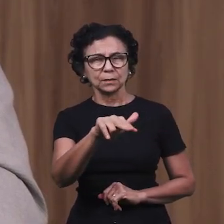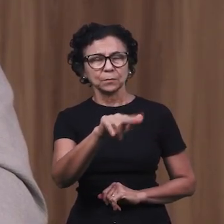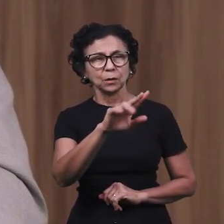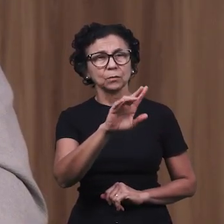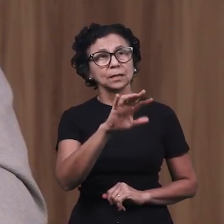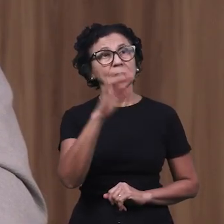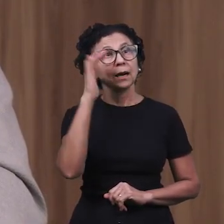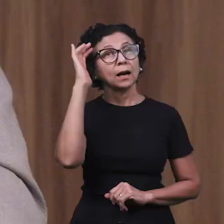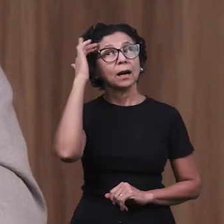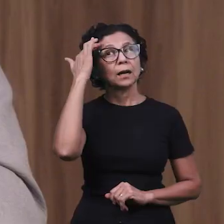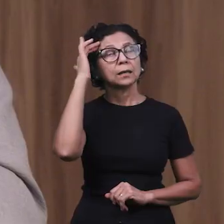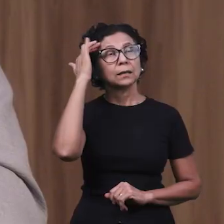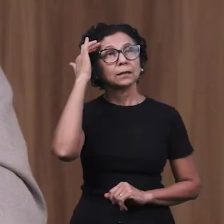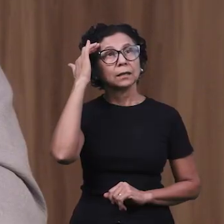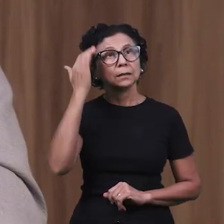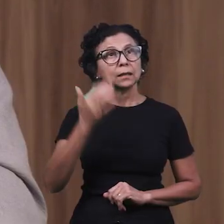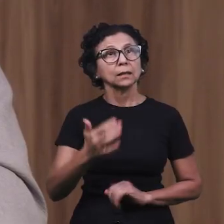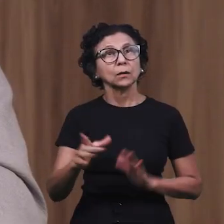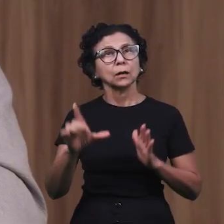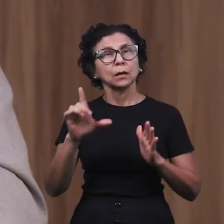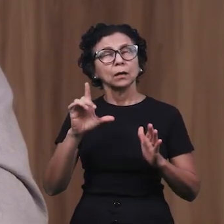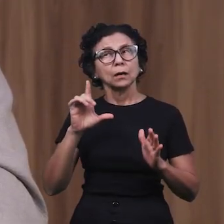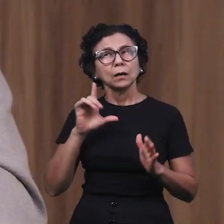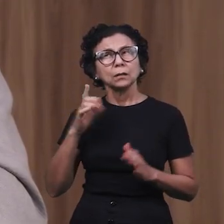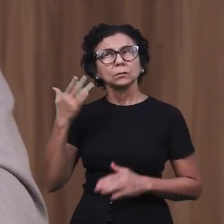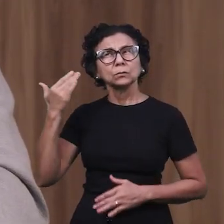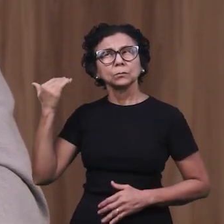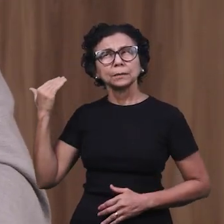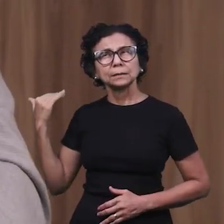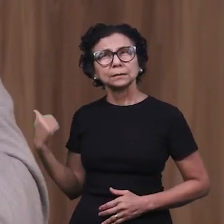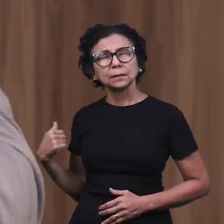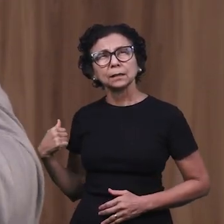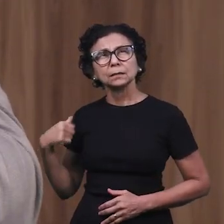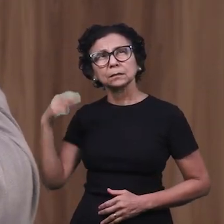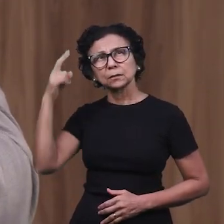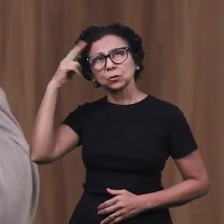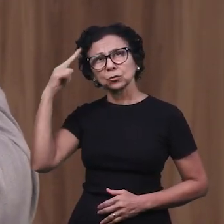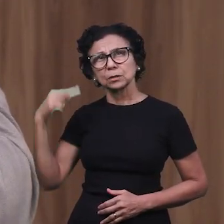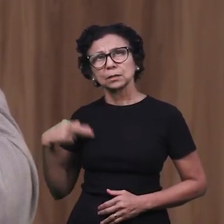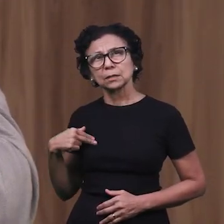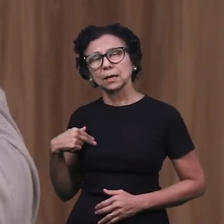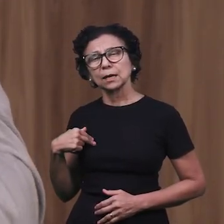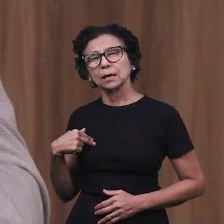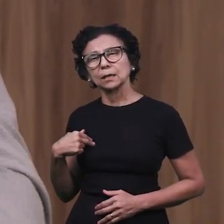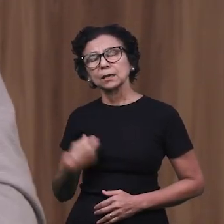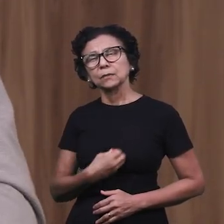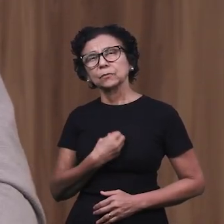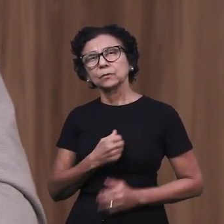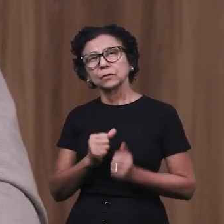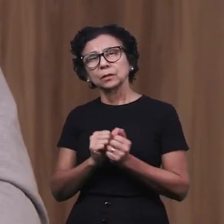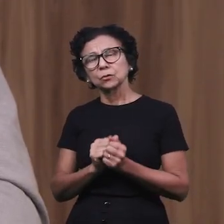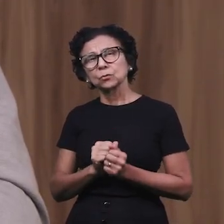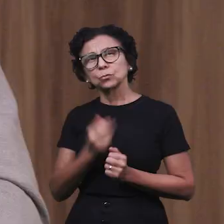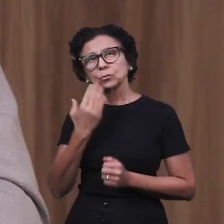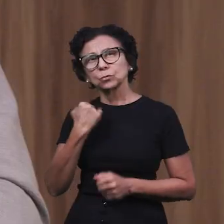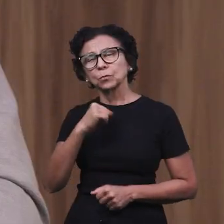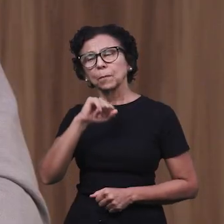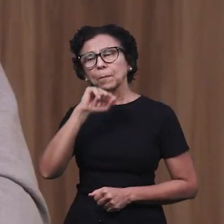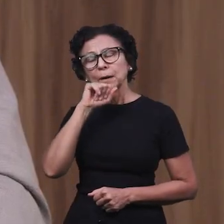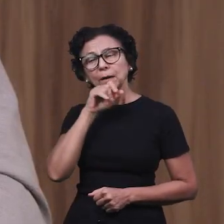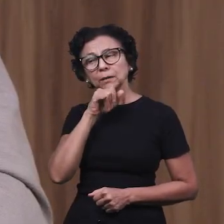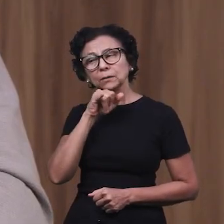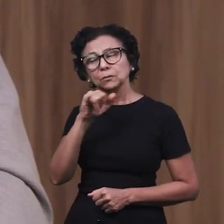pai, quando José levou ao conhecimento deles o que ali estava se tornando uma realidade, né?